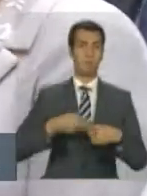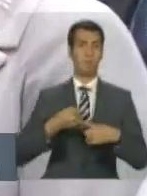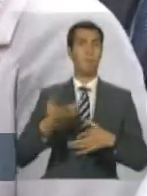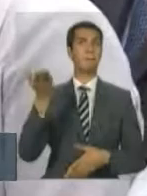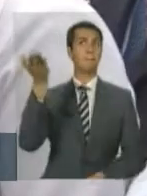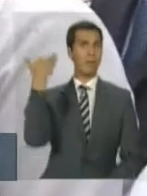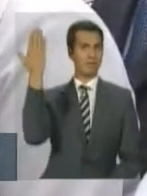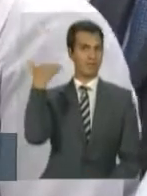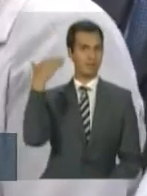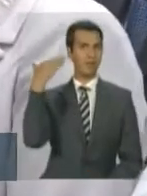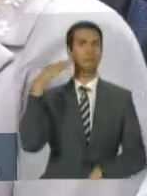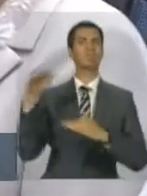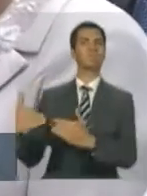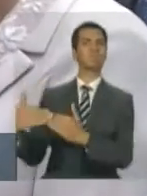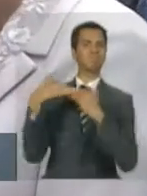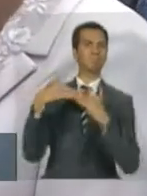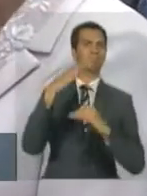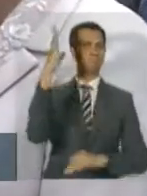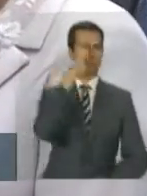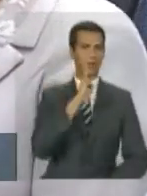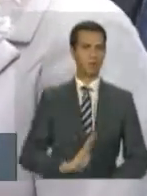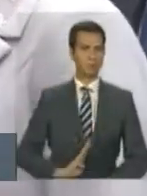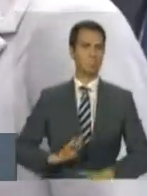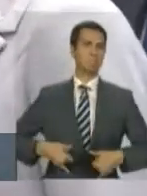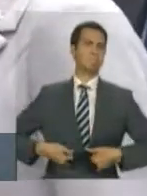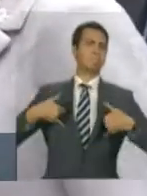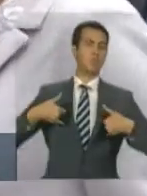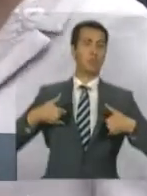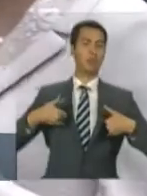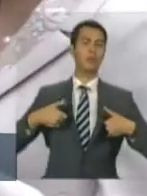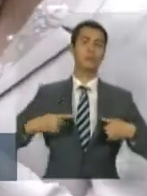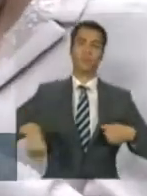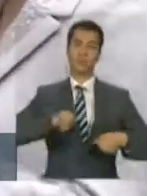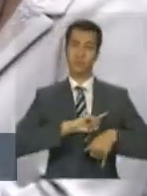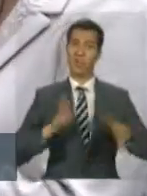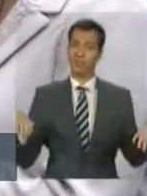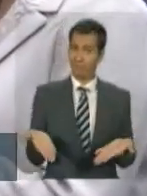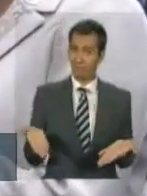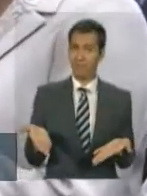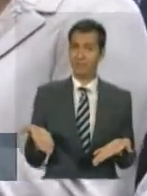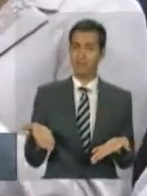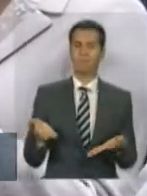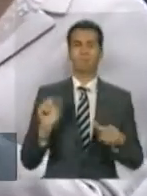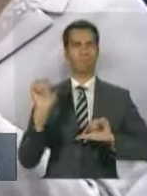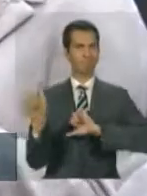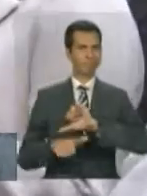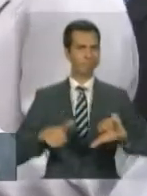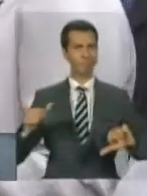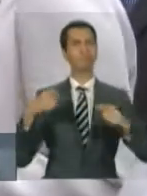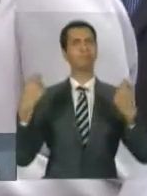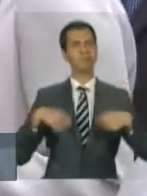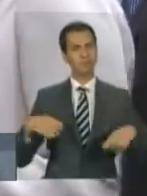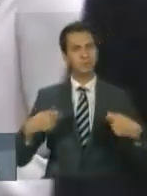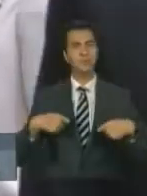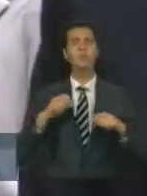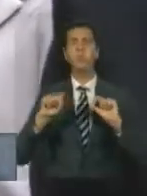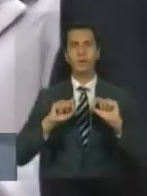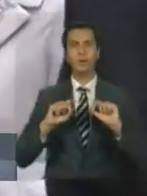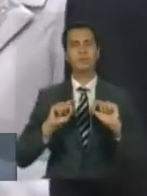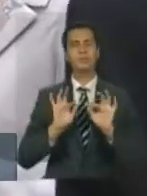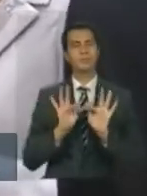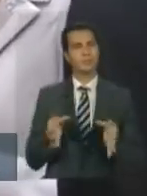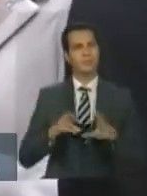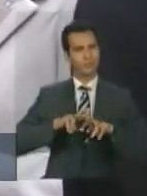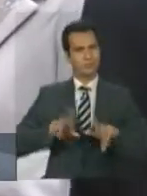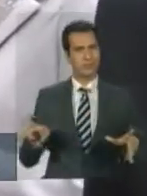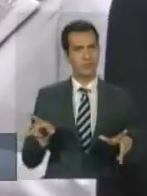acho, de convencer ninguém. Se trata de conversar de uma forma muito objetiva sobre a experiência de cada um.